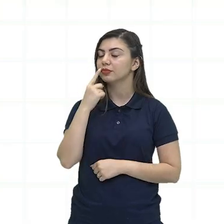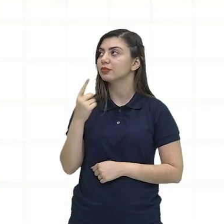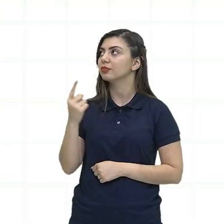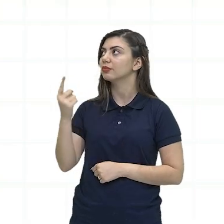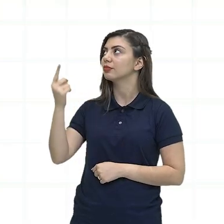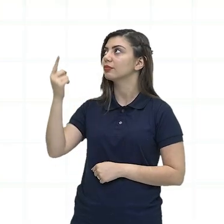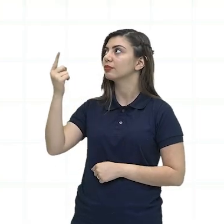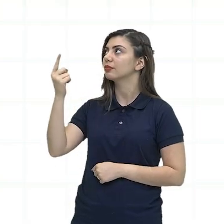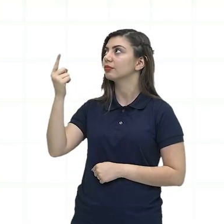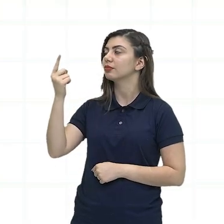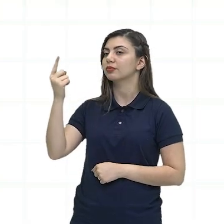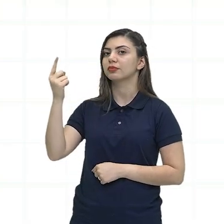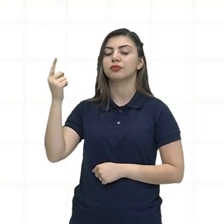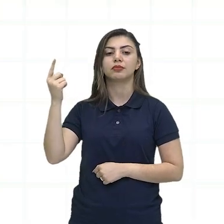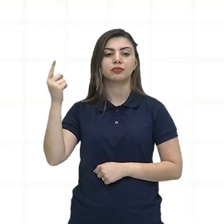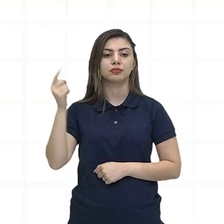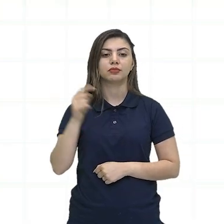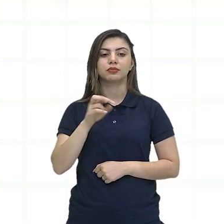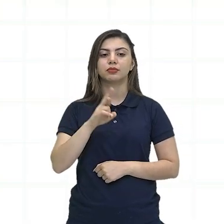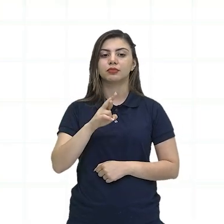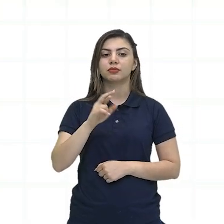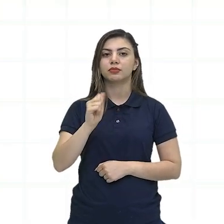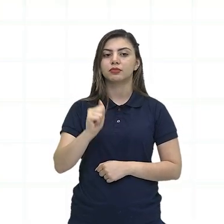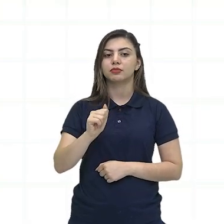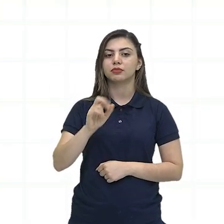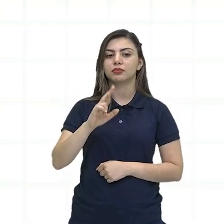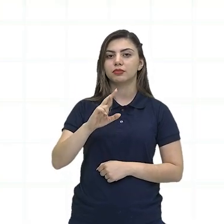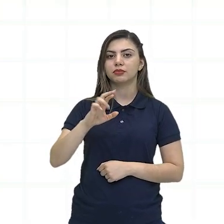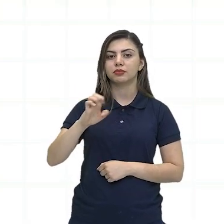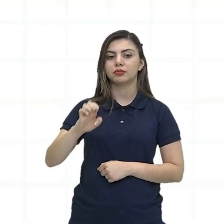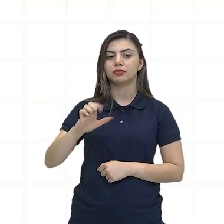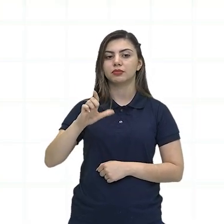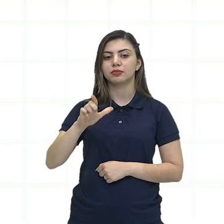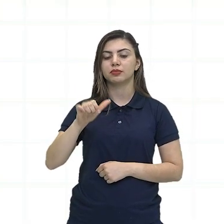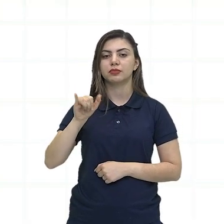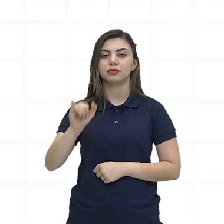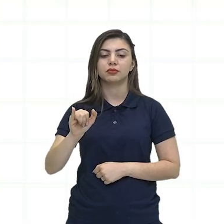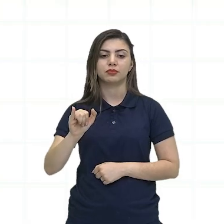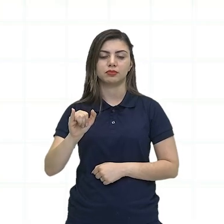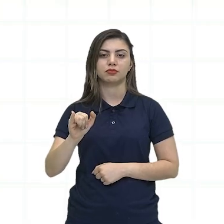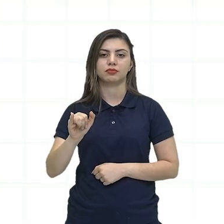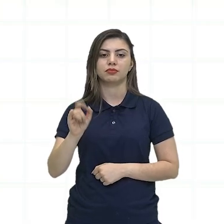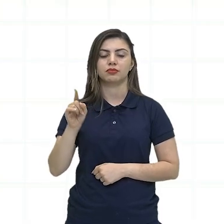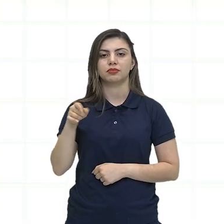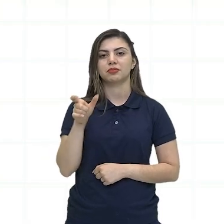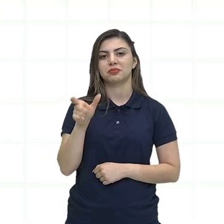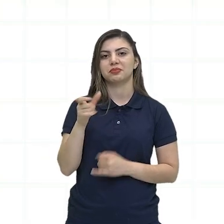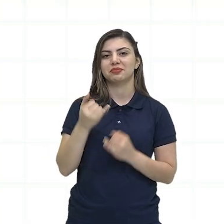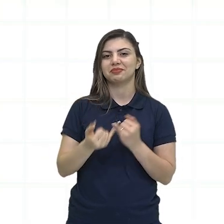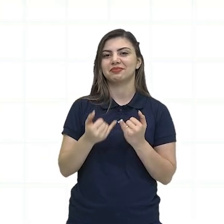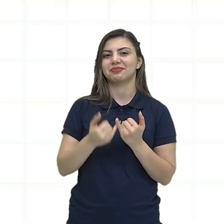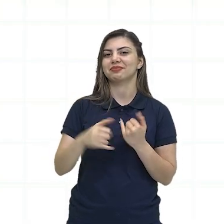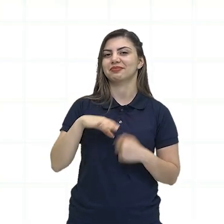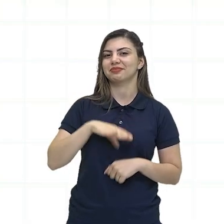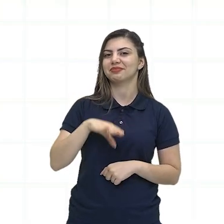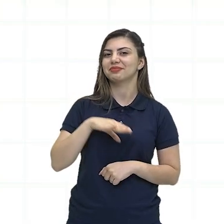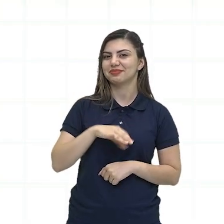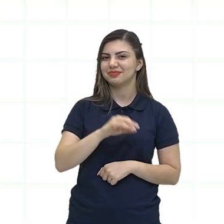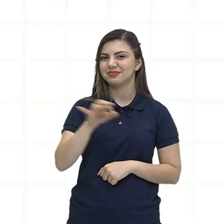mais ainda, que é rarely, rarely, que é uma palavra cognata, né? Você olha